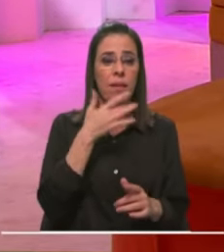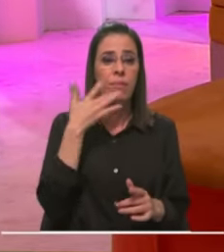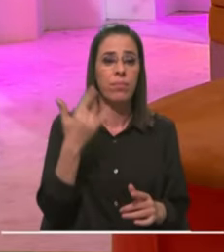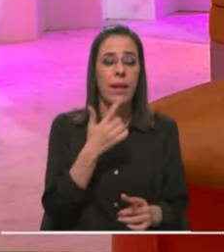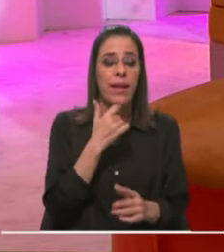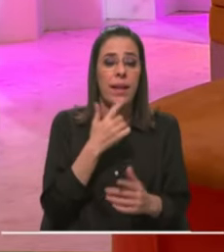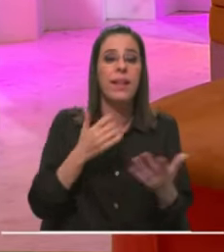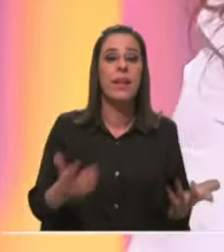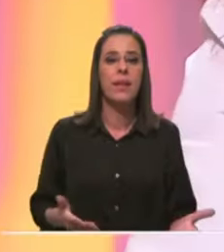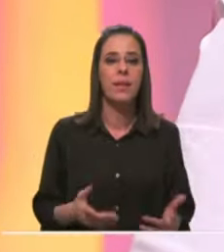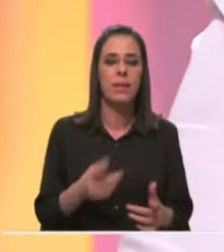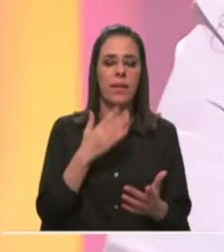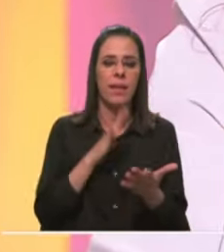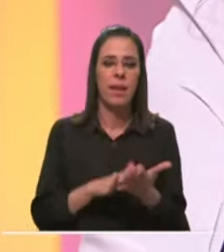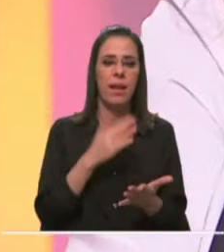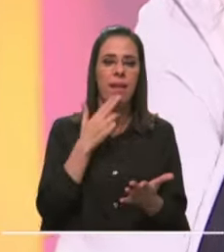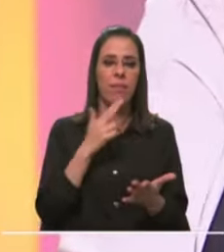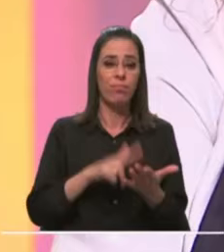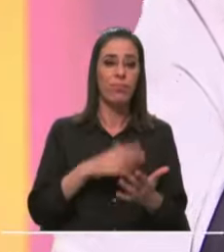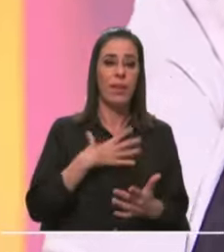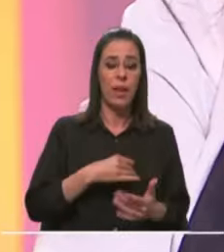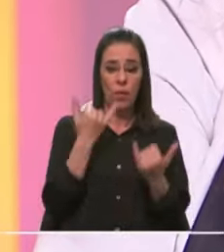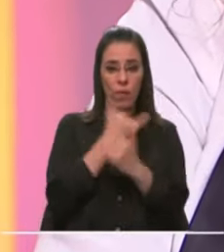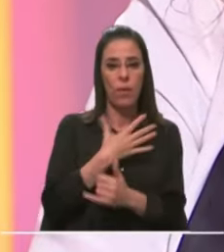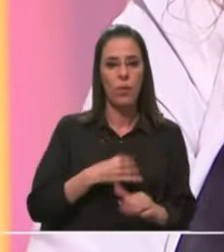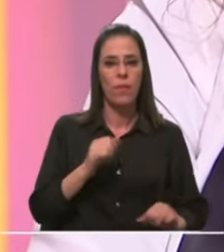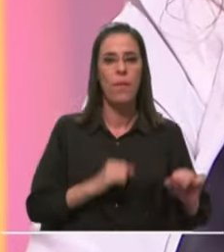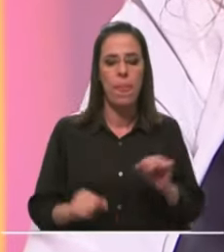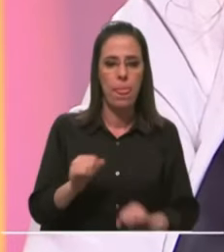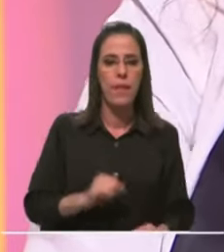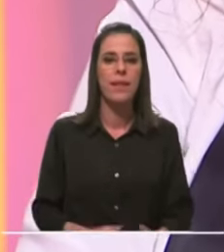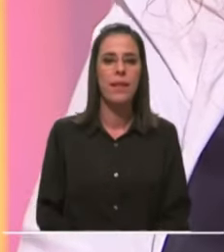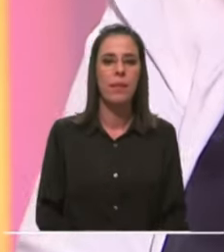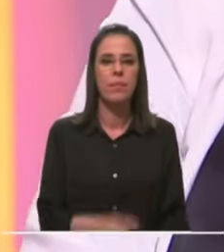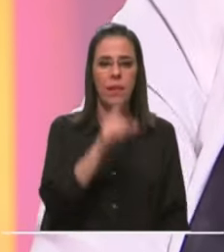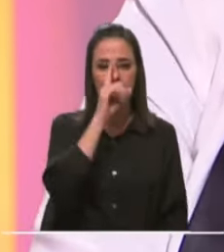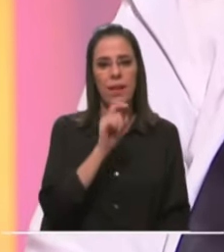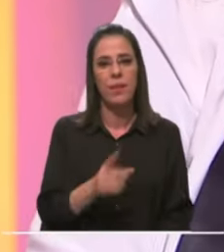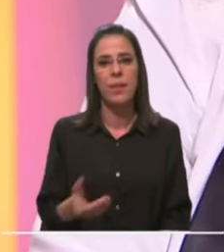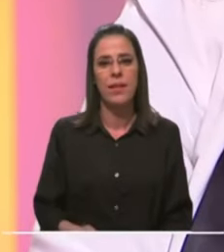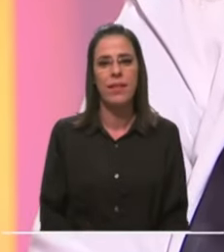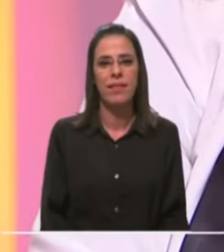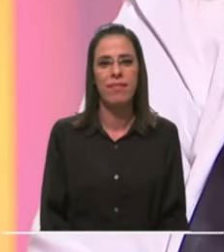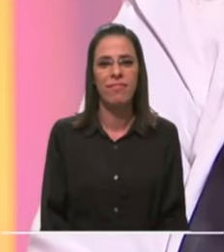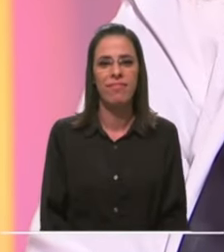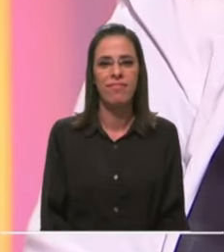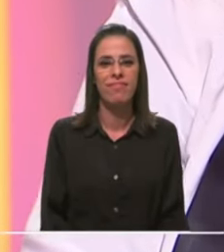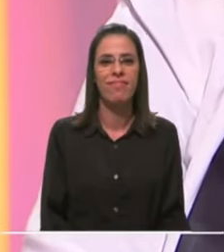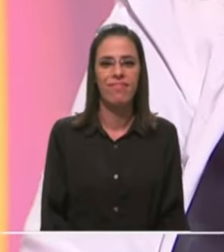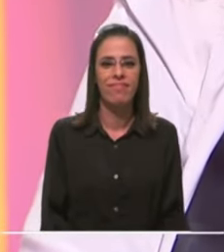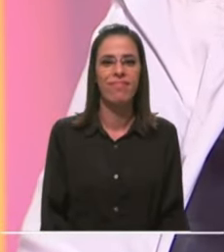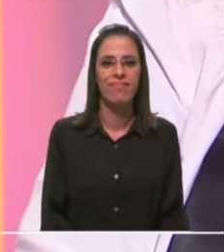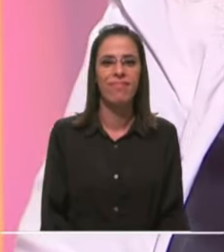inglês e aquilo deixava realmente feliz ela gostava mesmo dançar e recordo lá assim muito bem muito bem